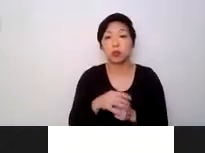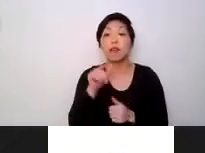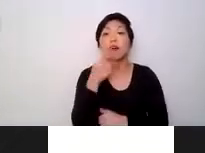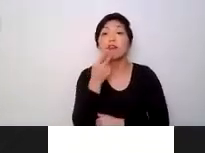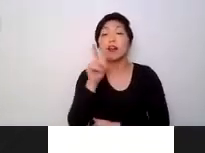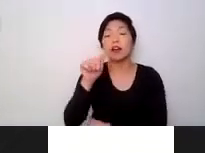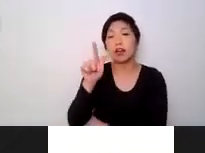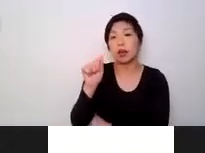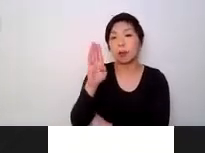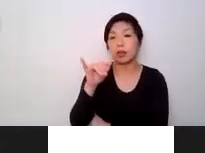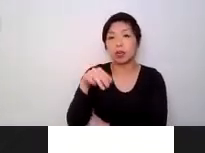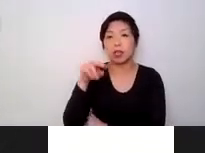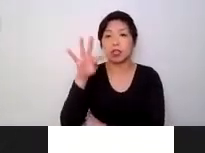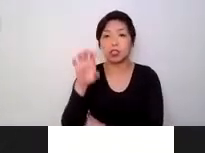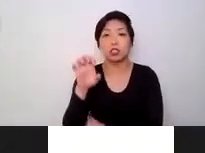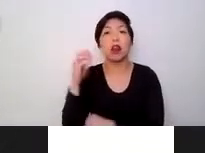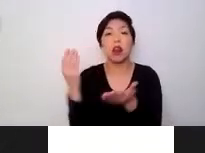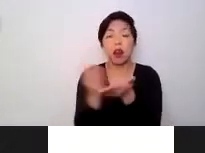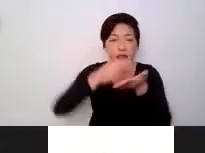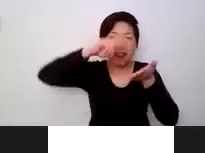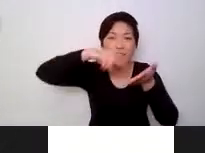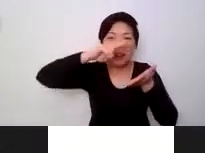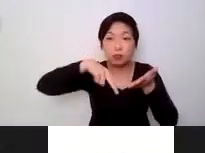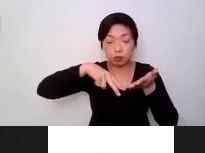como, por exemplo, na cidade de Rio Claro.